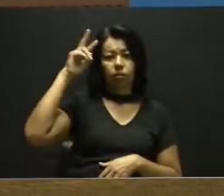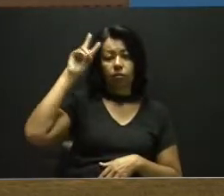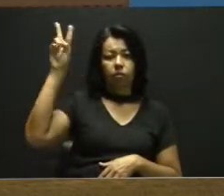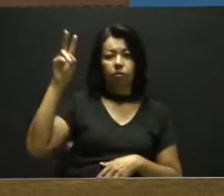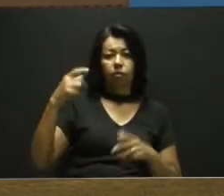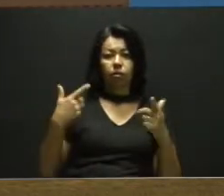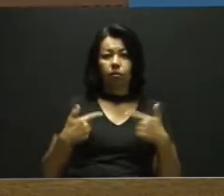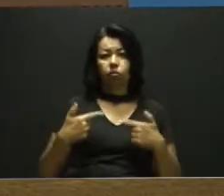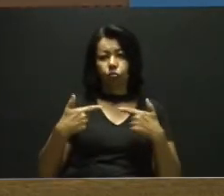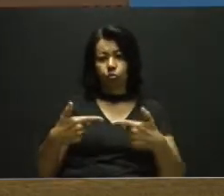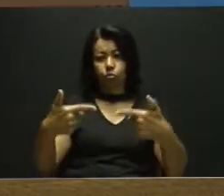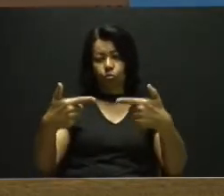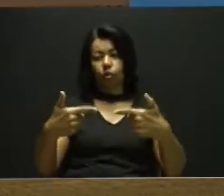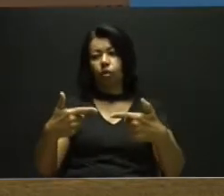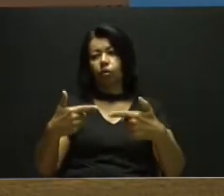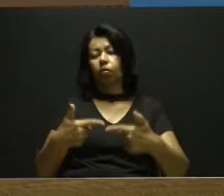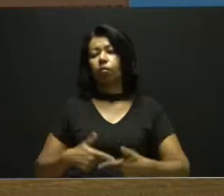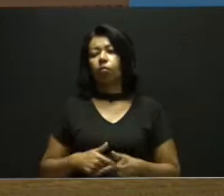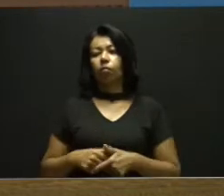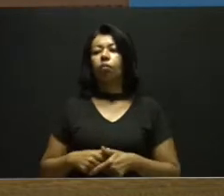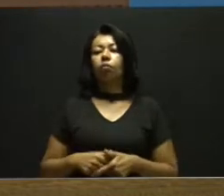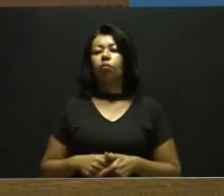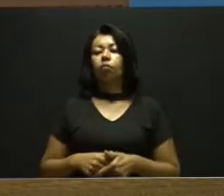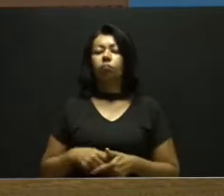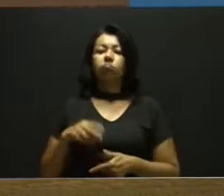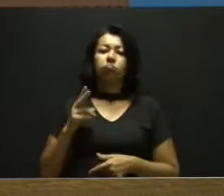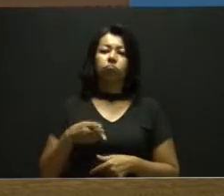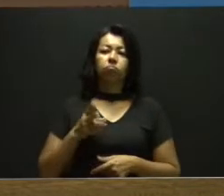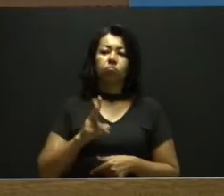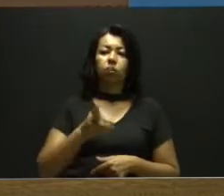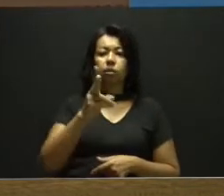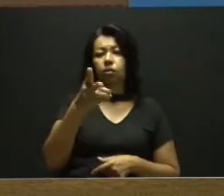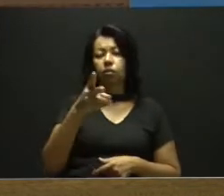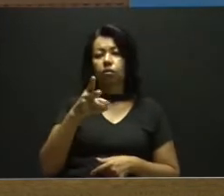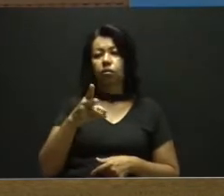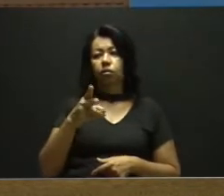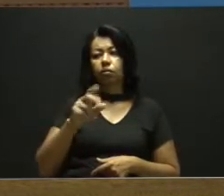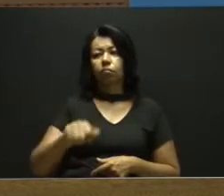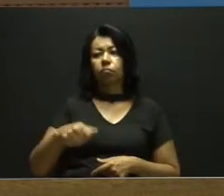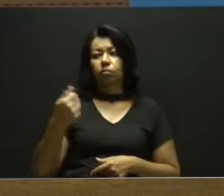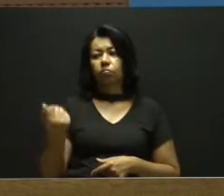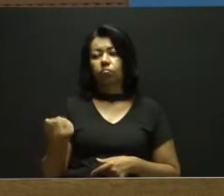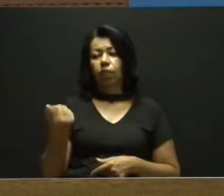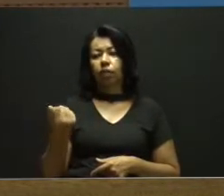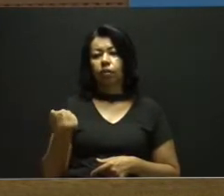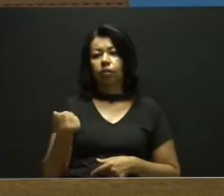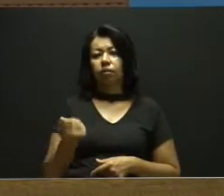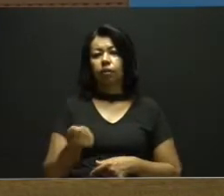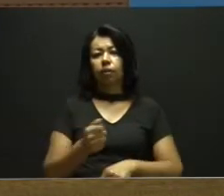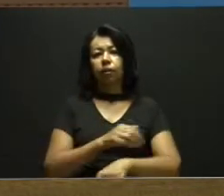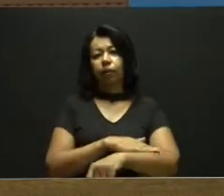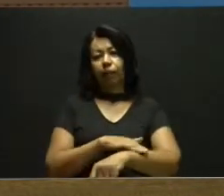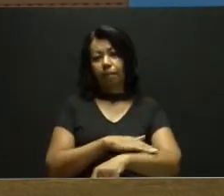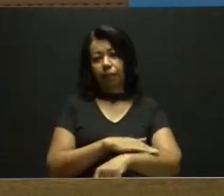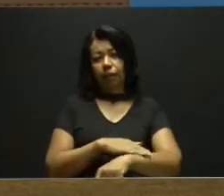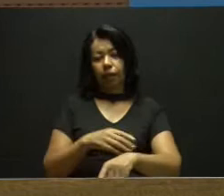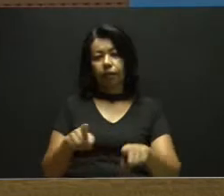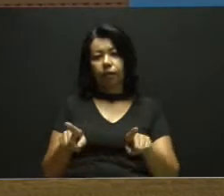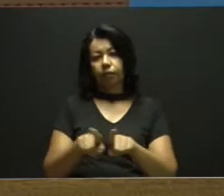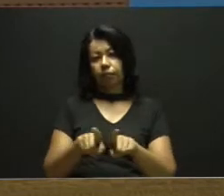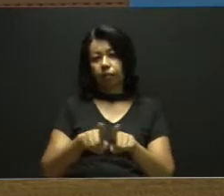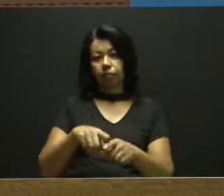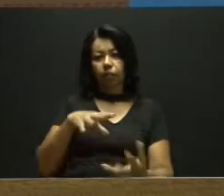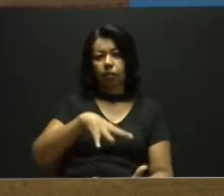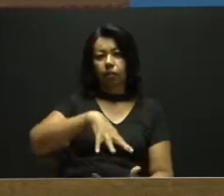luta perseverança marcas na pele e na alma